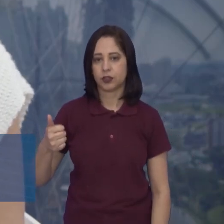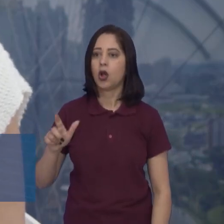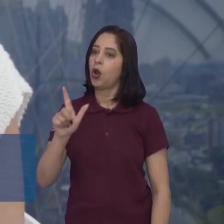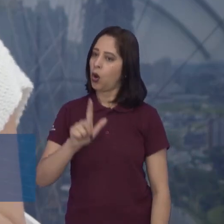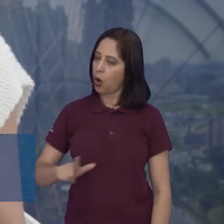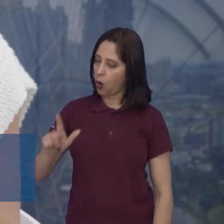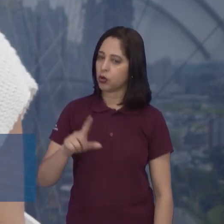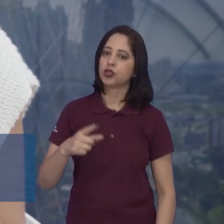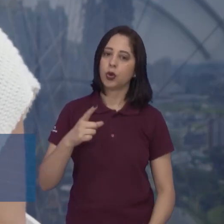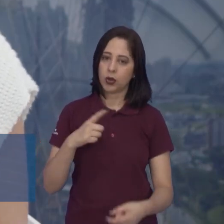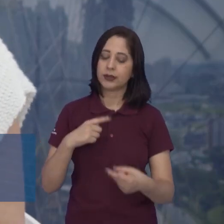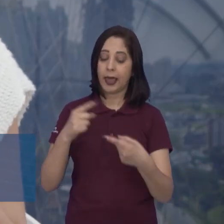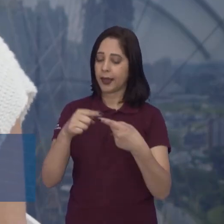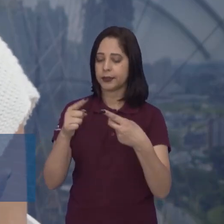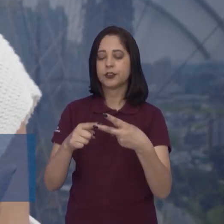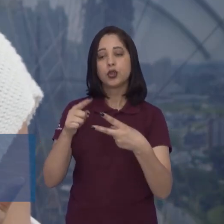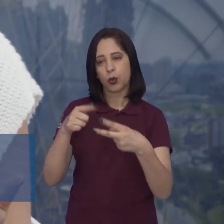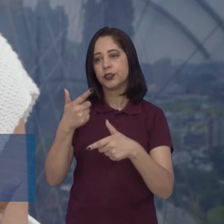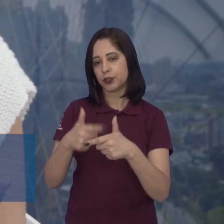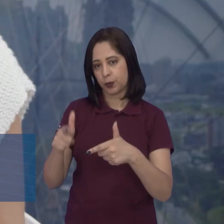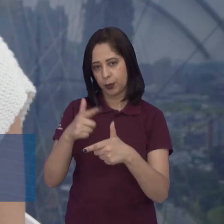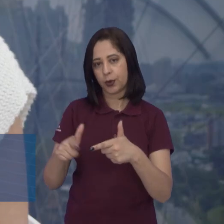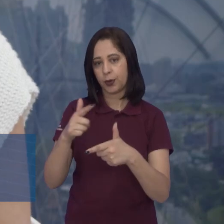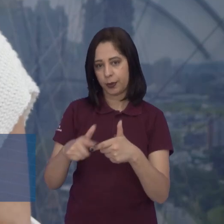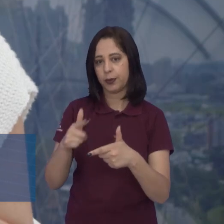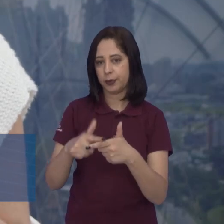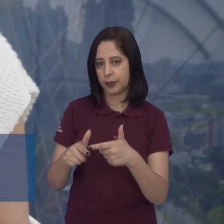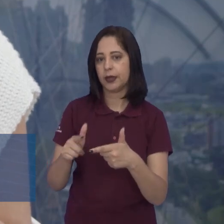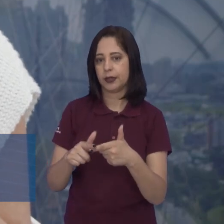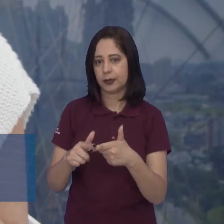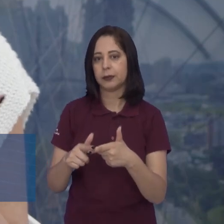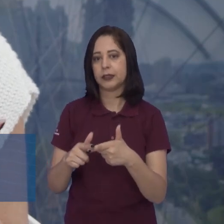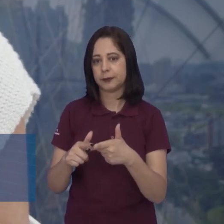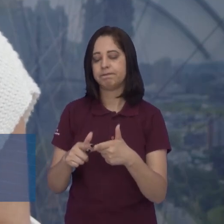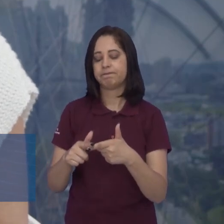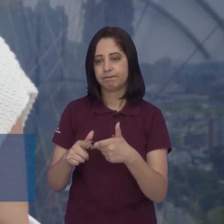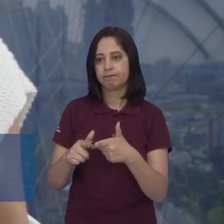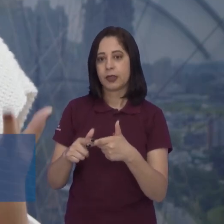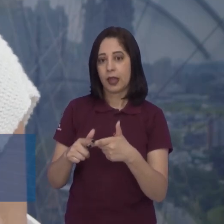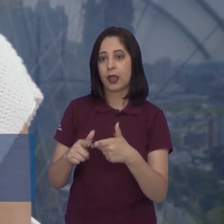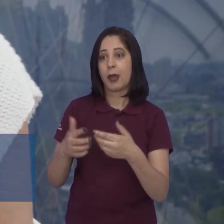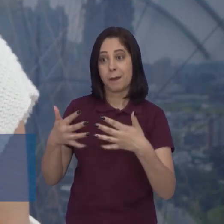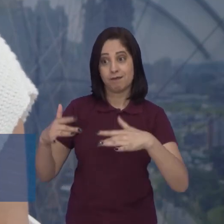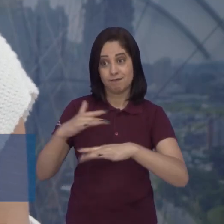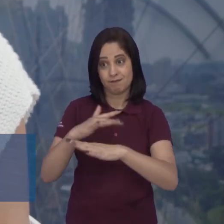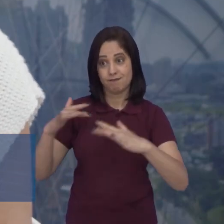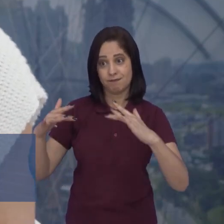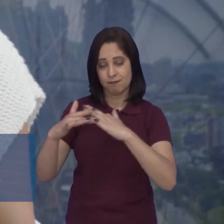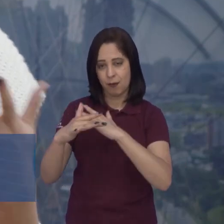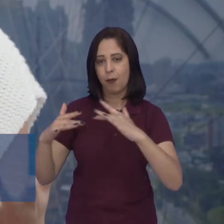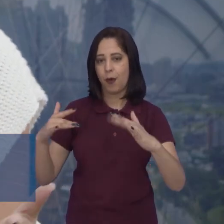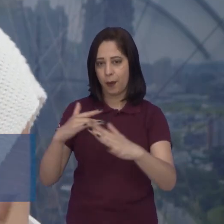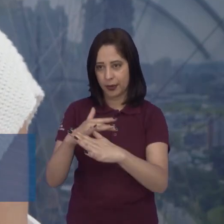de problemas urbanos. Acho que um deles efetivamente é a mobilidade, né? É um problema que ele já vem se agravando há um tempo